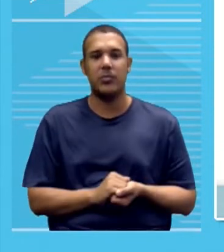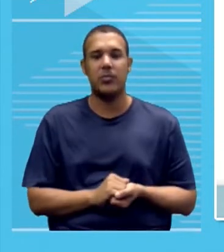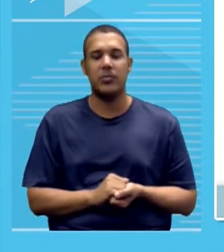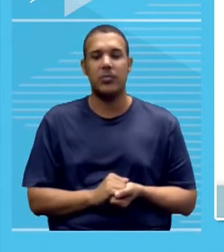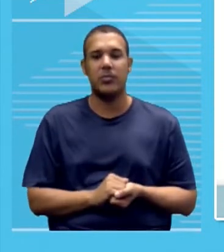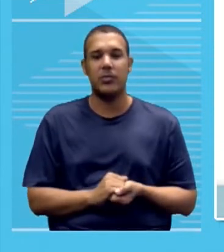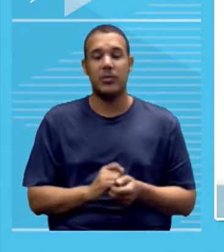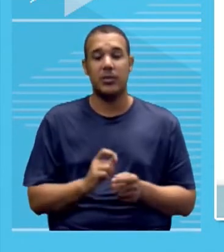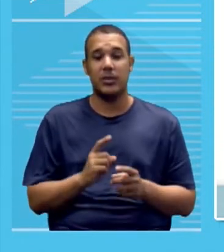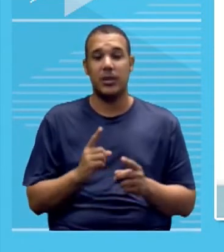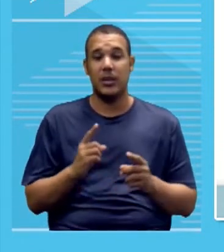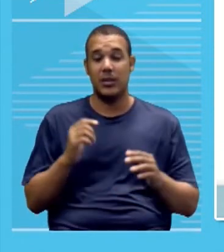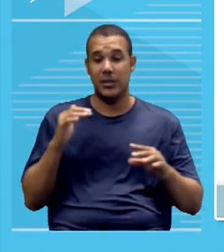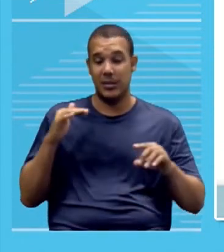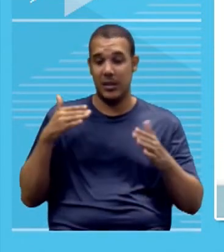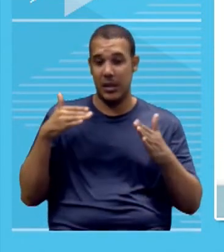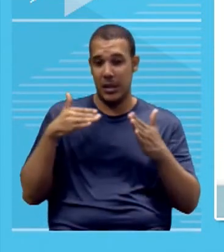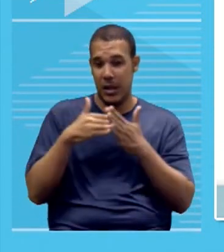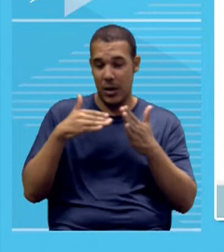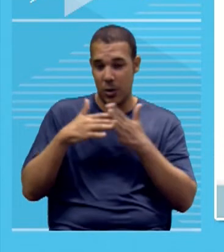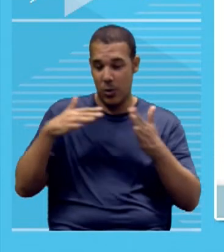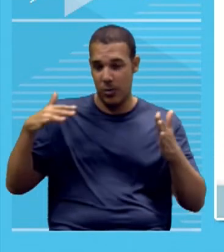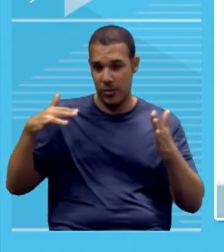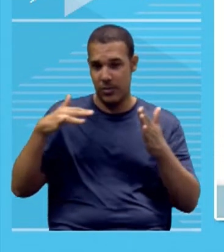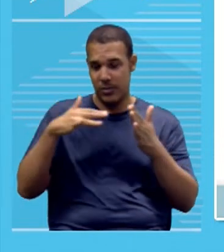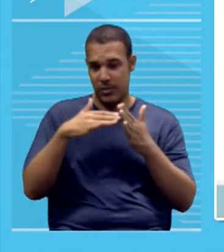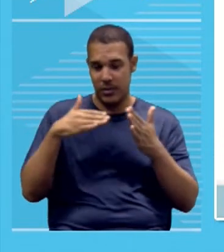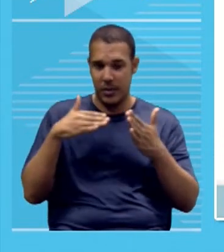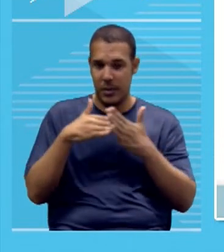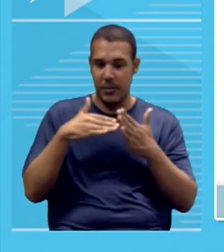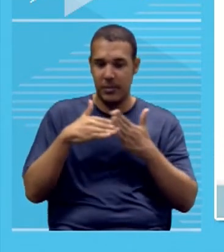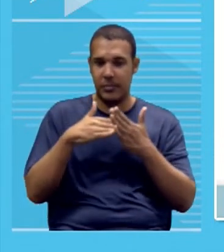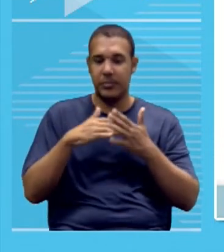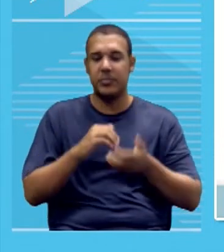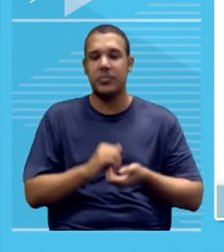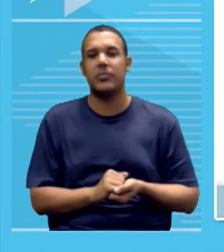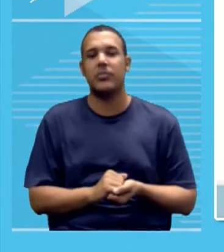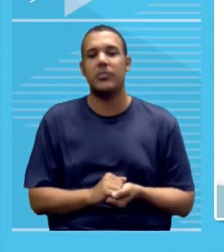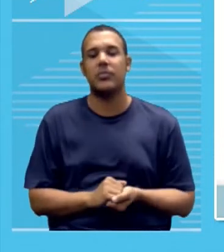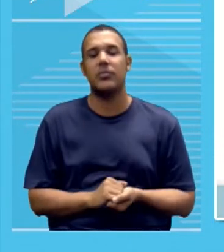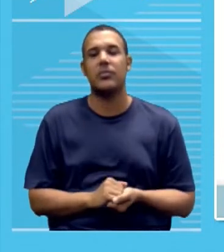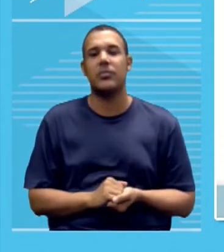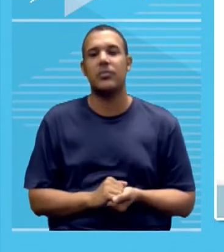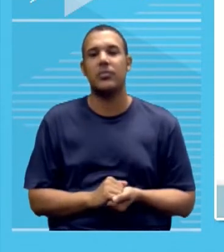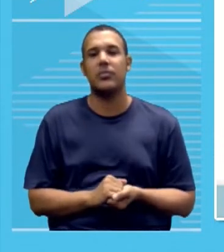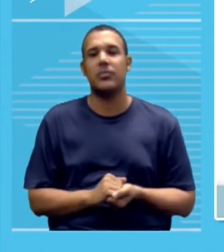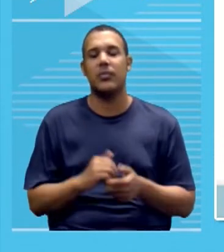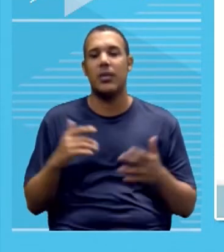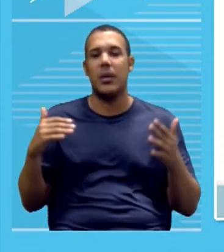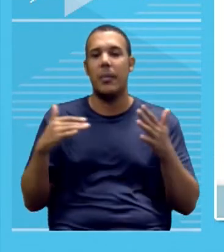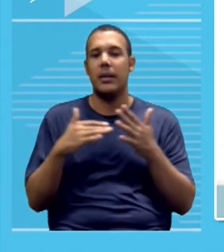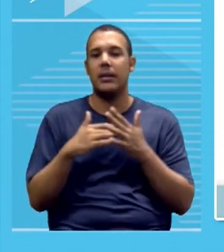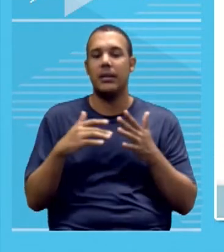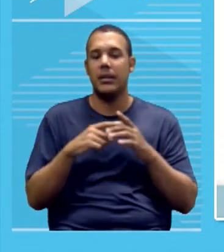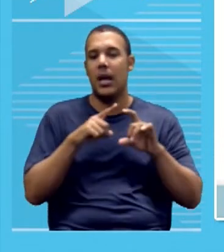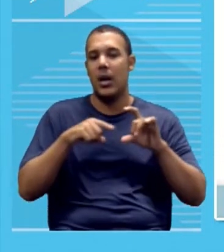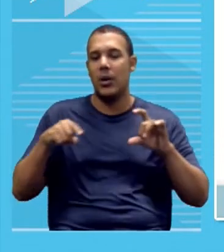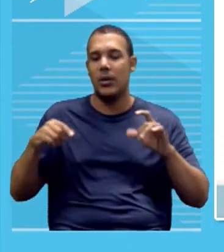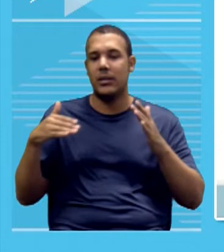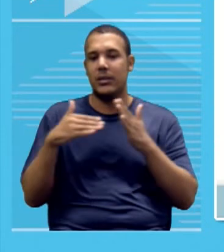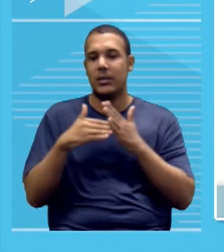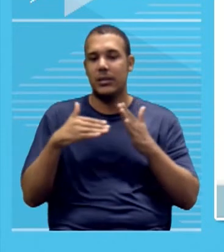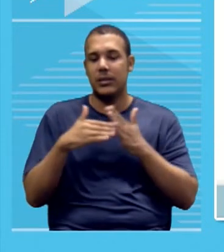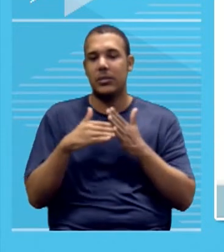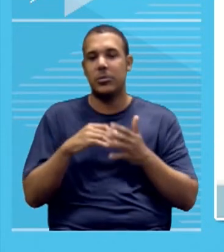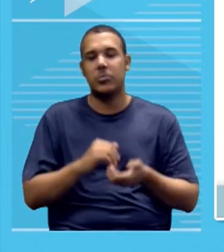se opõe à passagem. Então, se eu estou falando de resistência elétrica, eu estou me opondo à passagem da corrente elétrica.